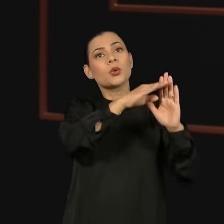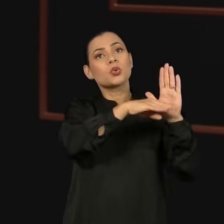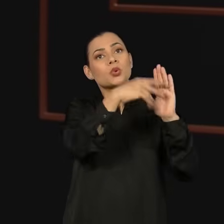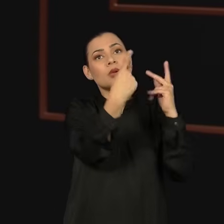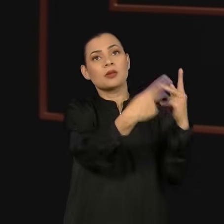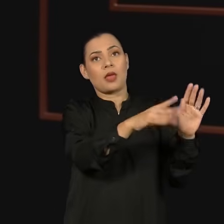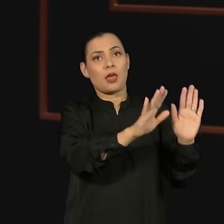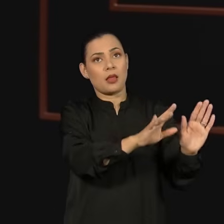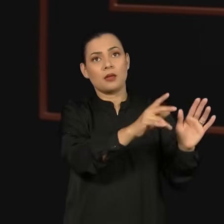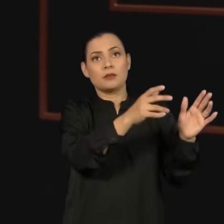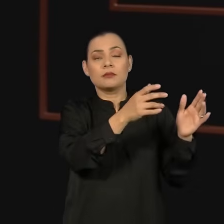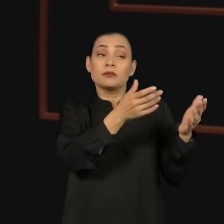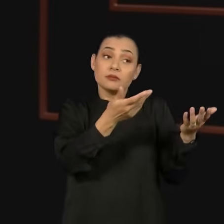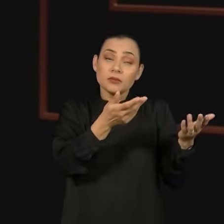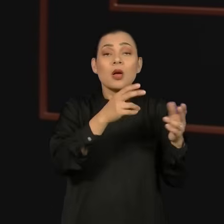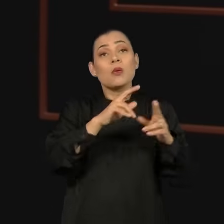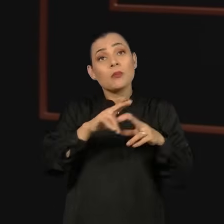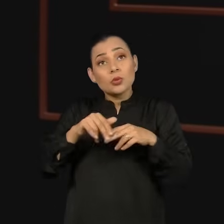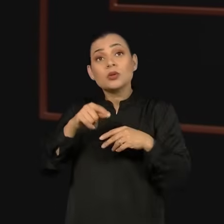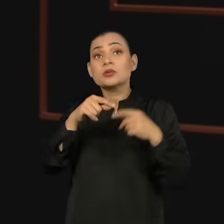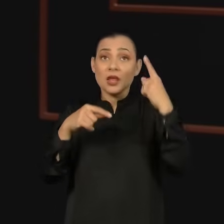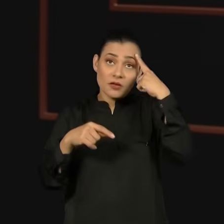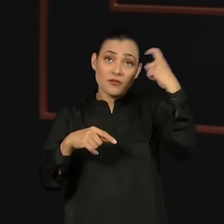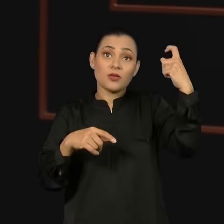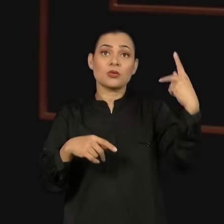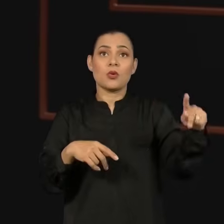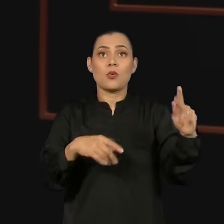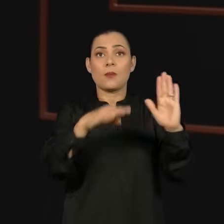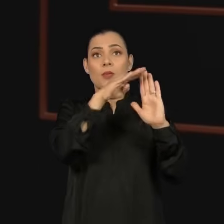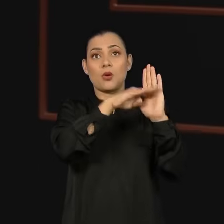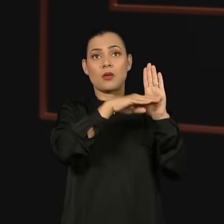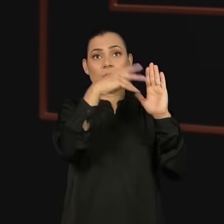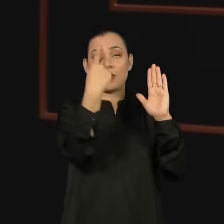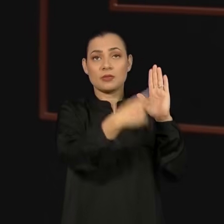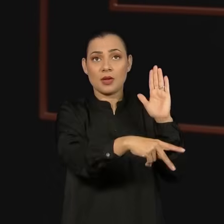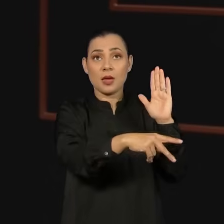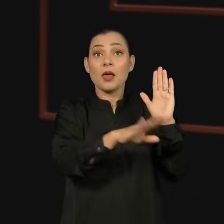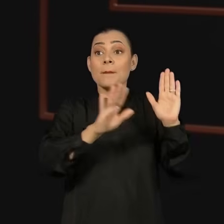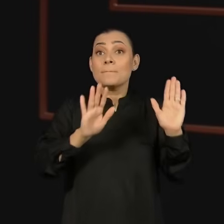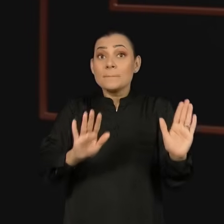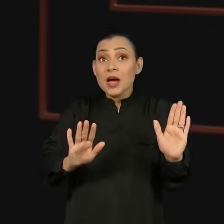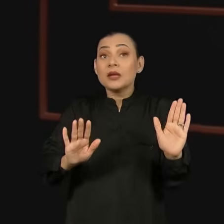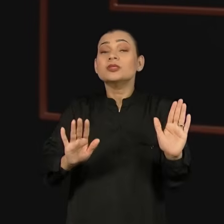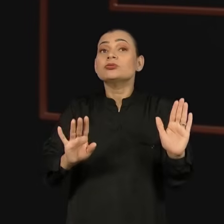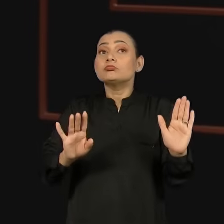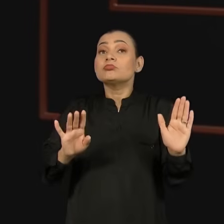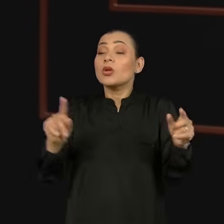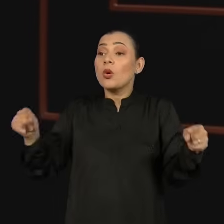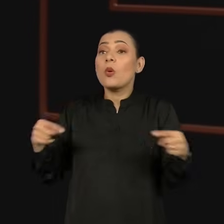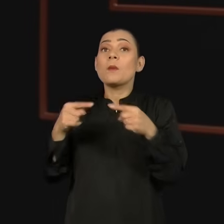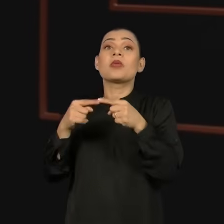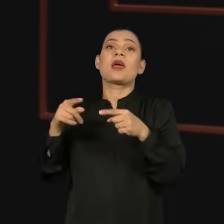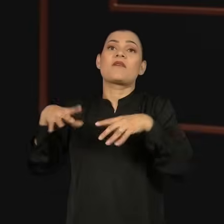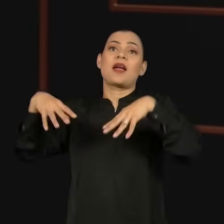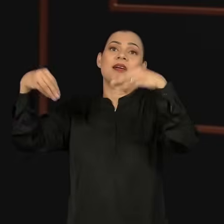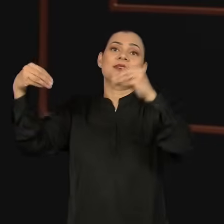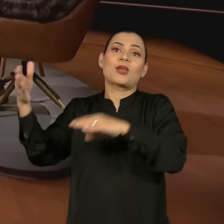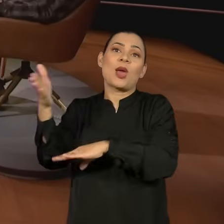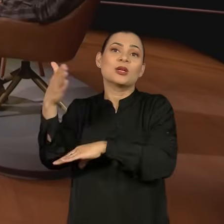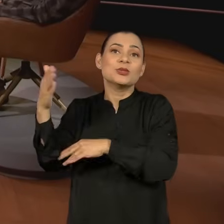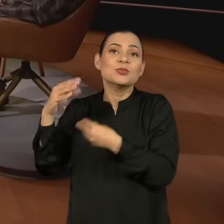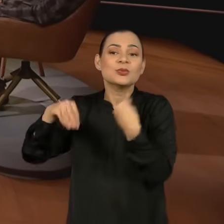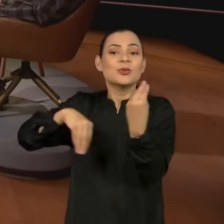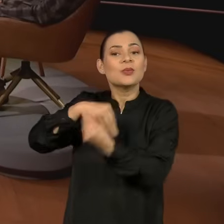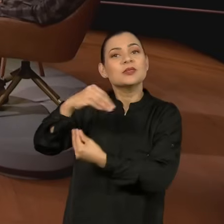dela, né? Então ela inventou um programa, mas que tinha muito a ver com o Castelo